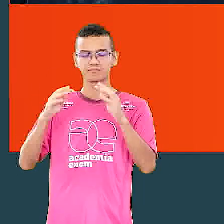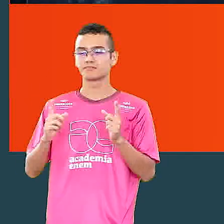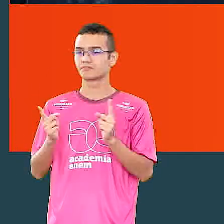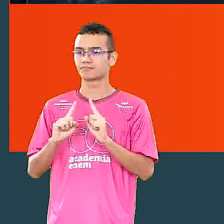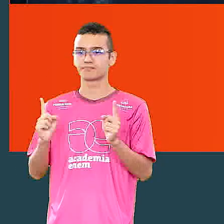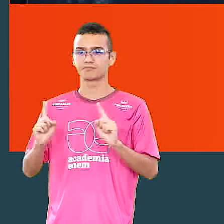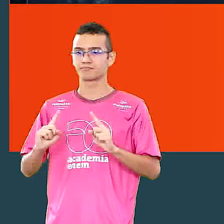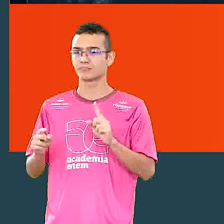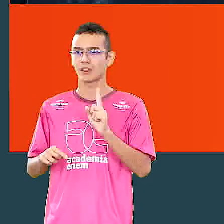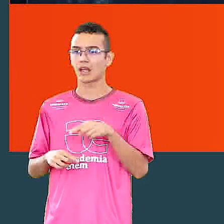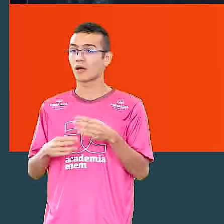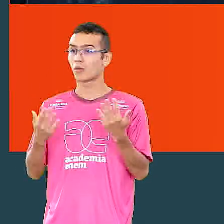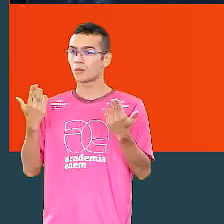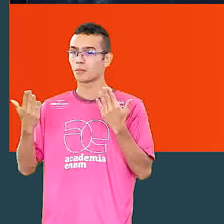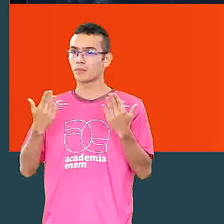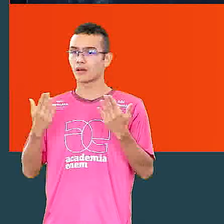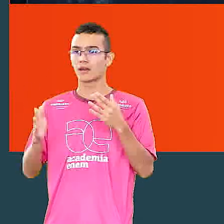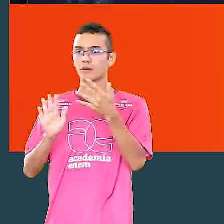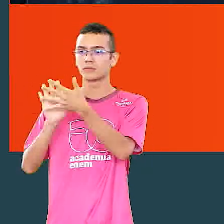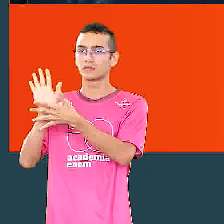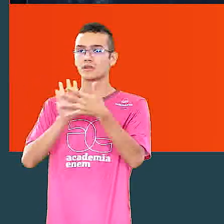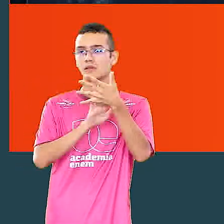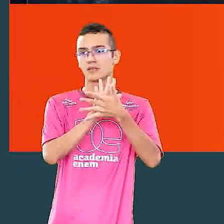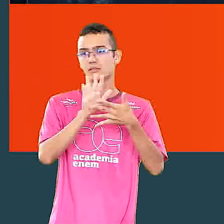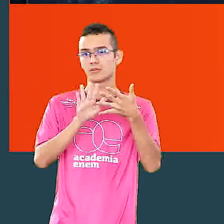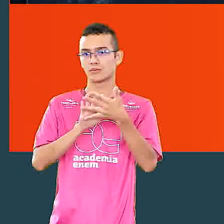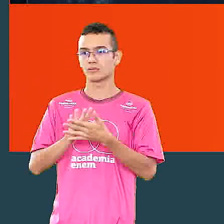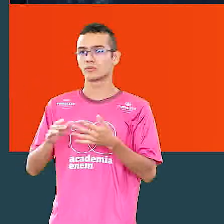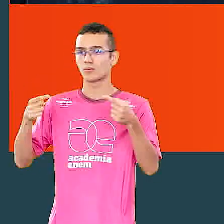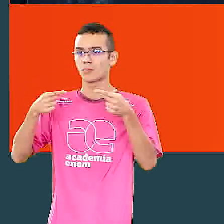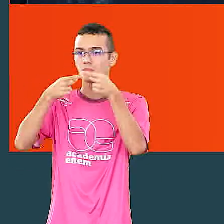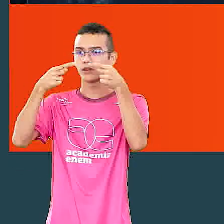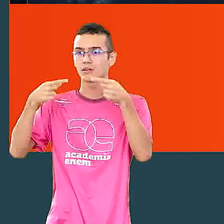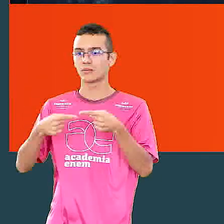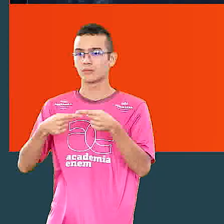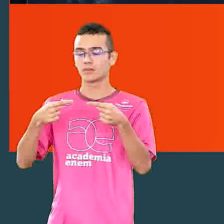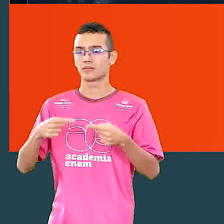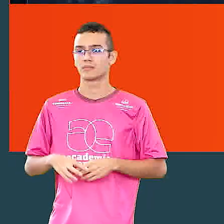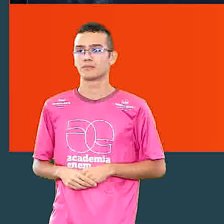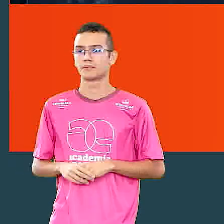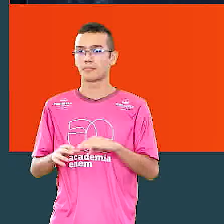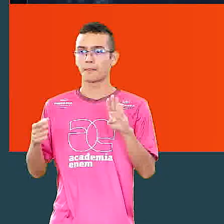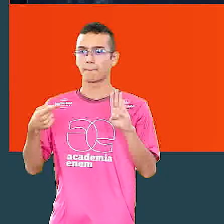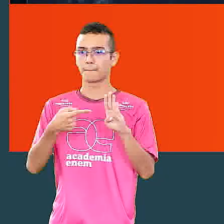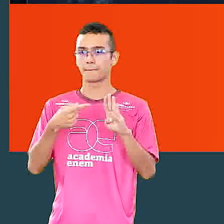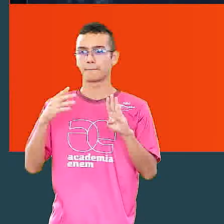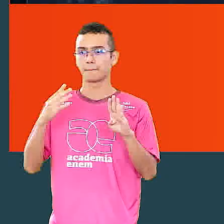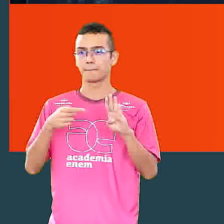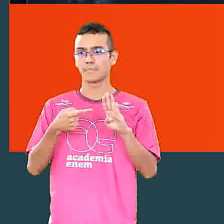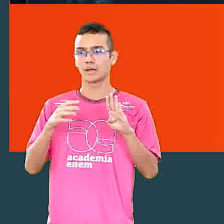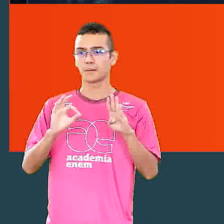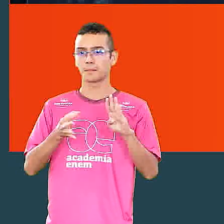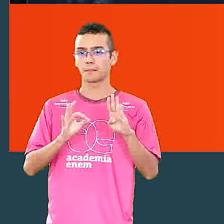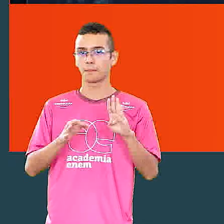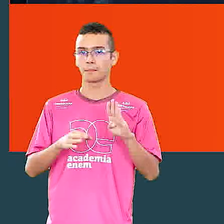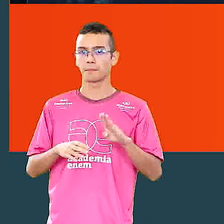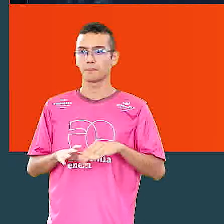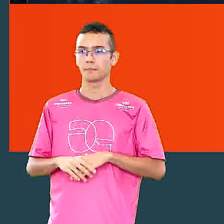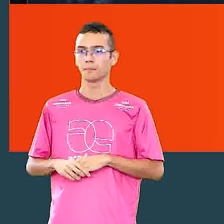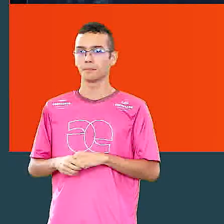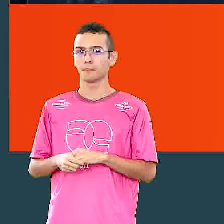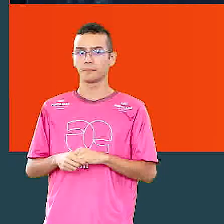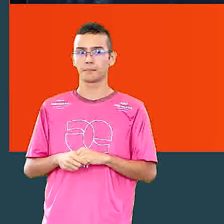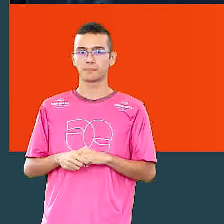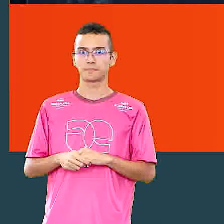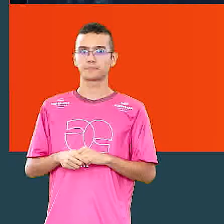está correto mesmo, beleza? B de bola corretinho, tá certo? Pode colocar aí, B de bola, beleza? O C de casa era